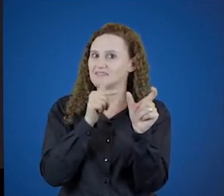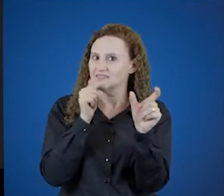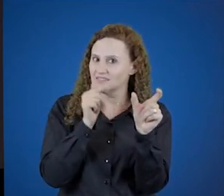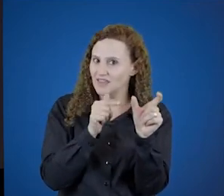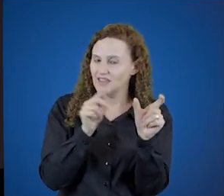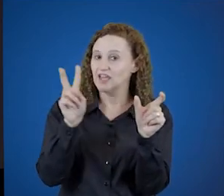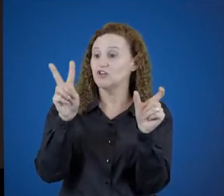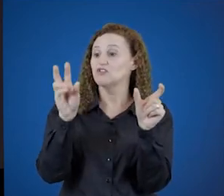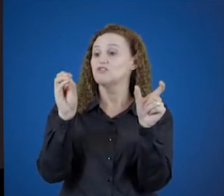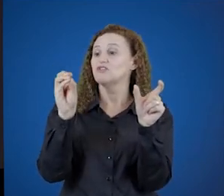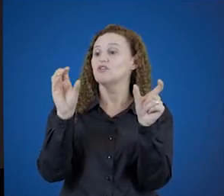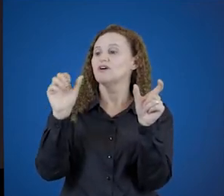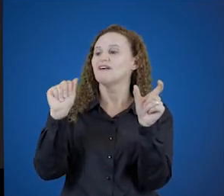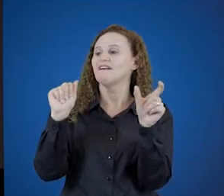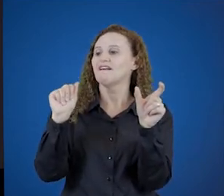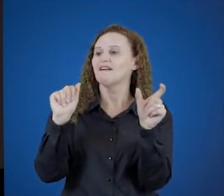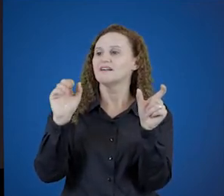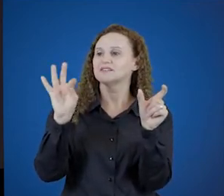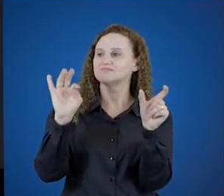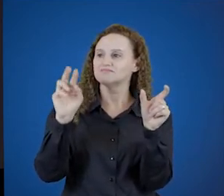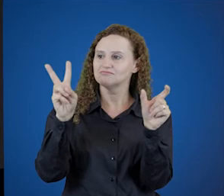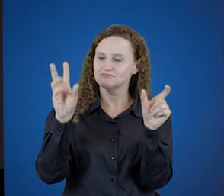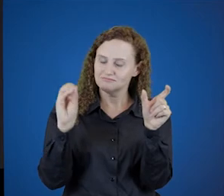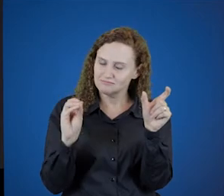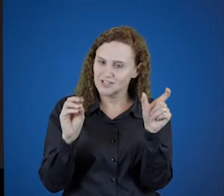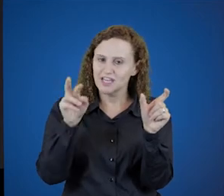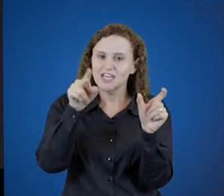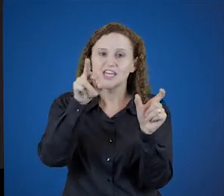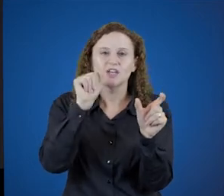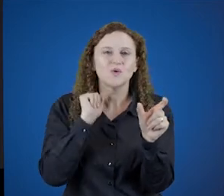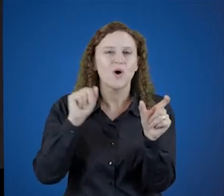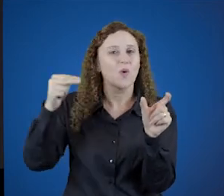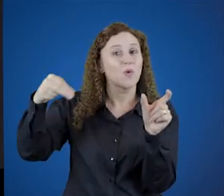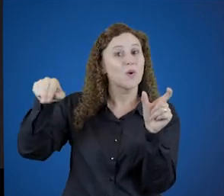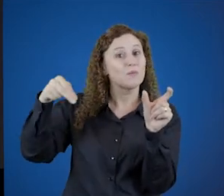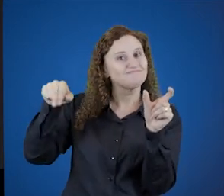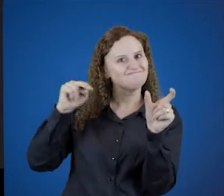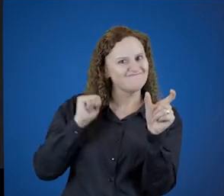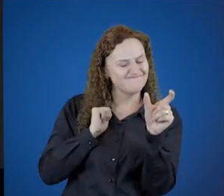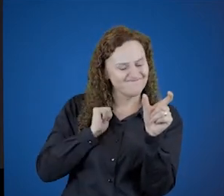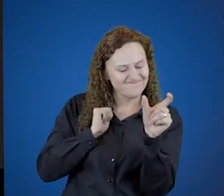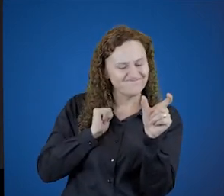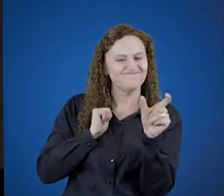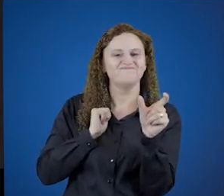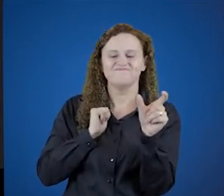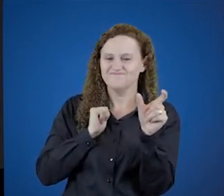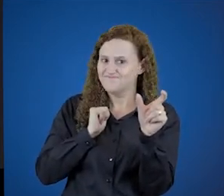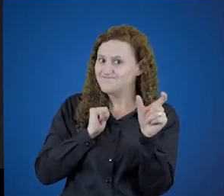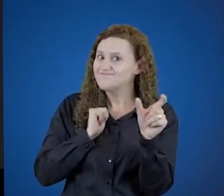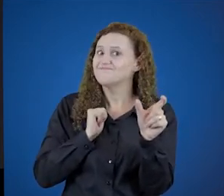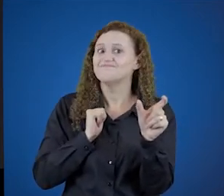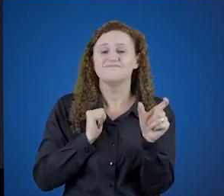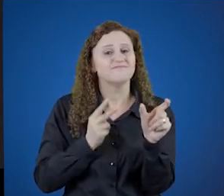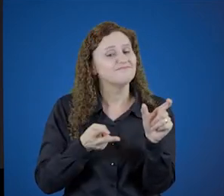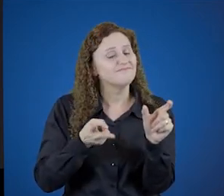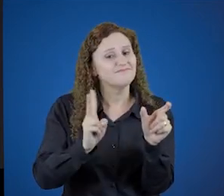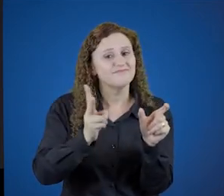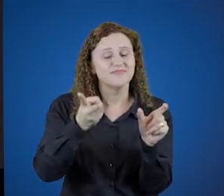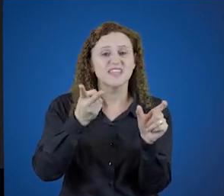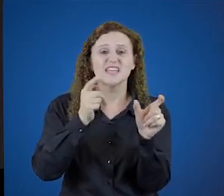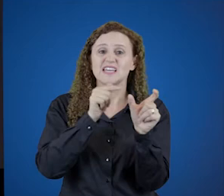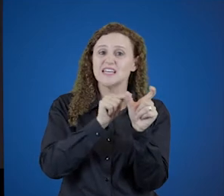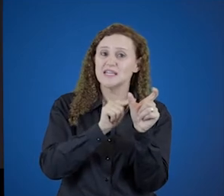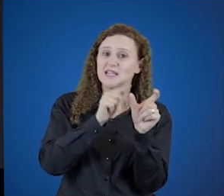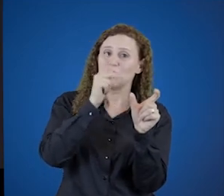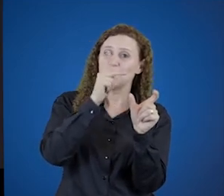Elas têm o caso vocativo igual ao nominativo indistintamente